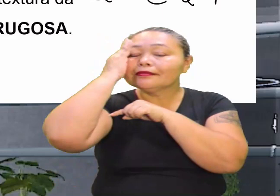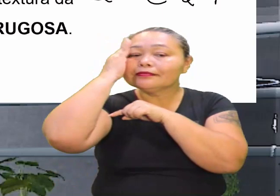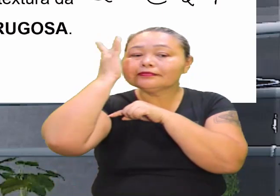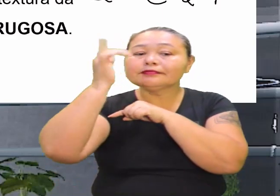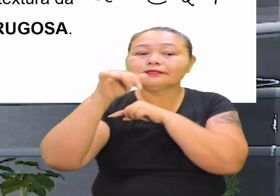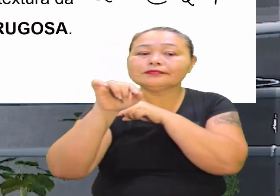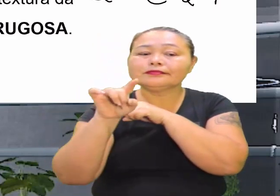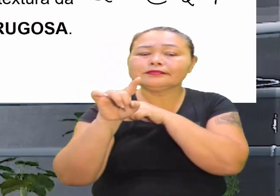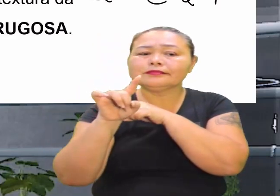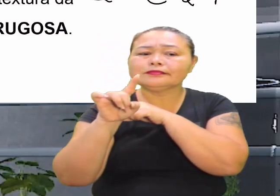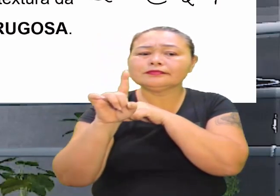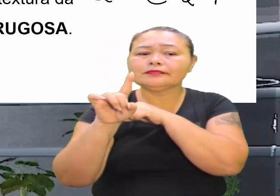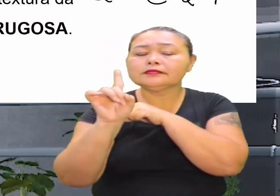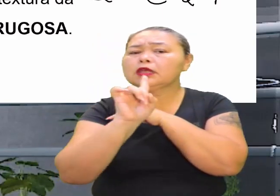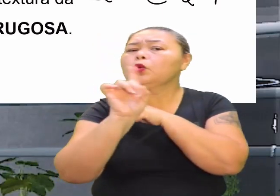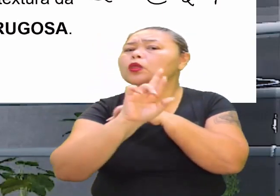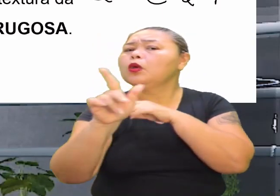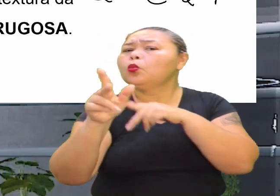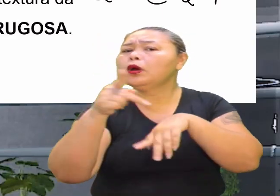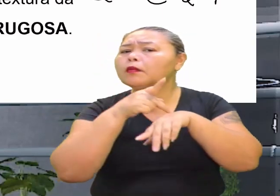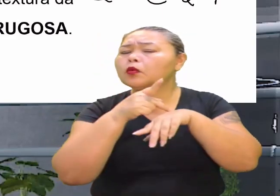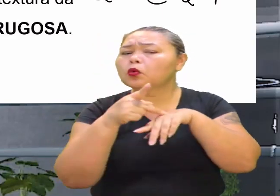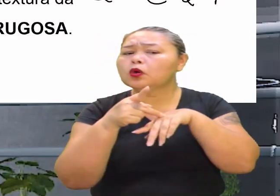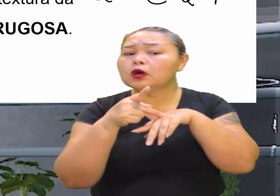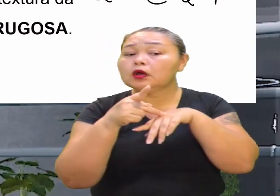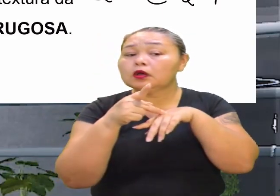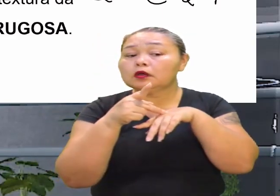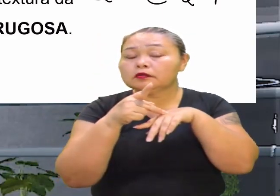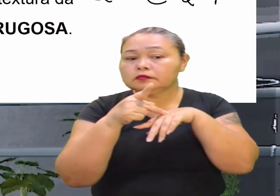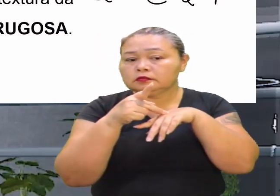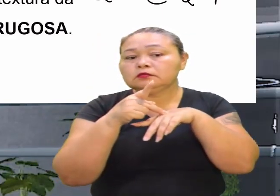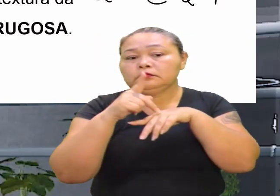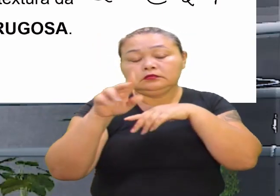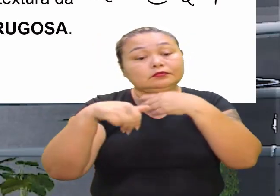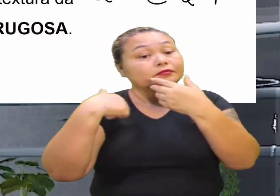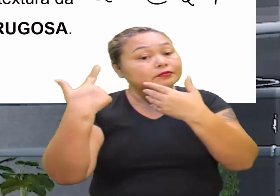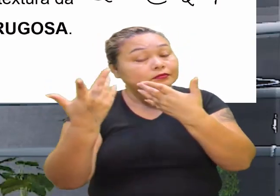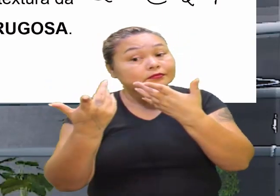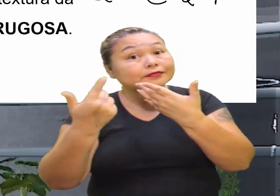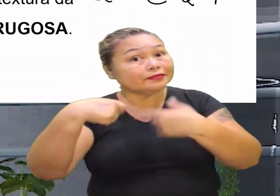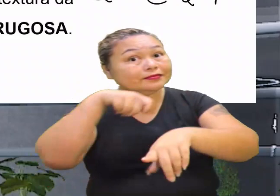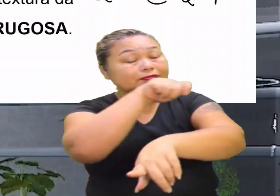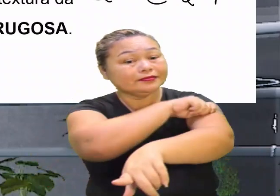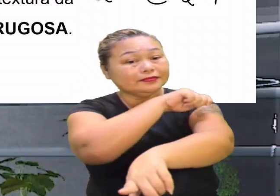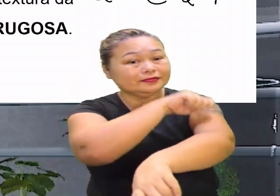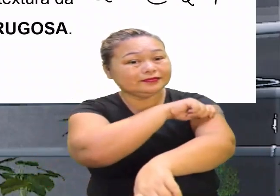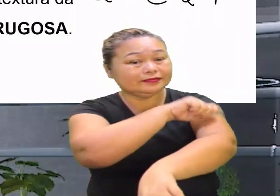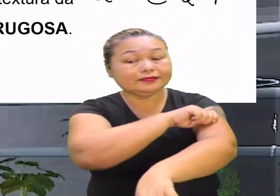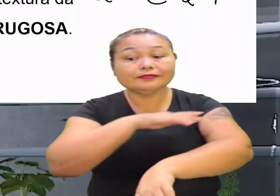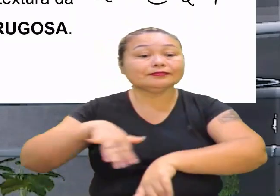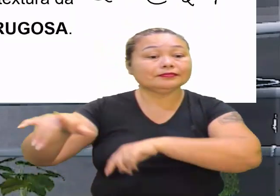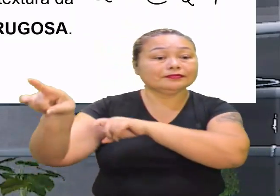aí, e quando não é puro, professor? Muitos dos nossos estudantes são da zona rural. E o que